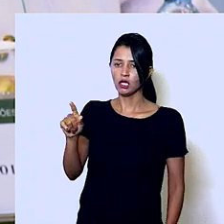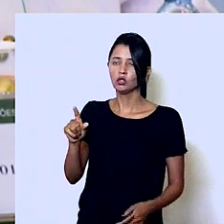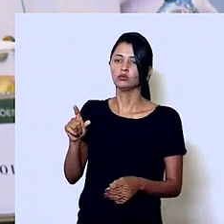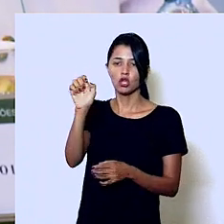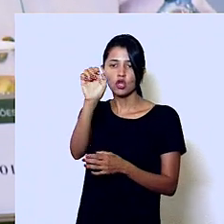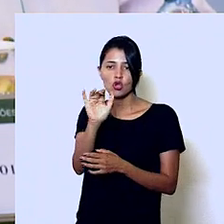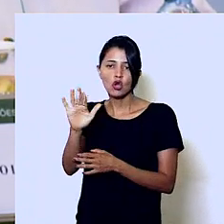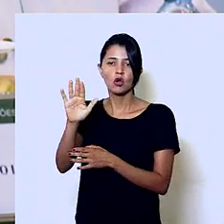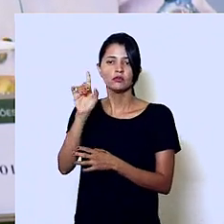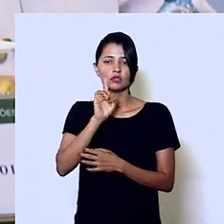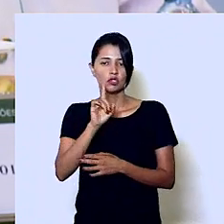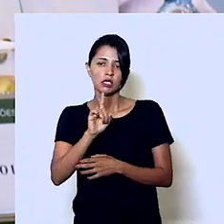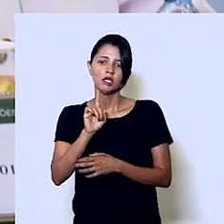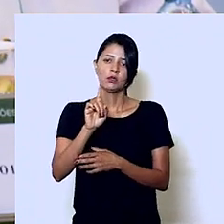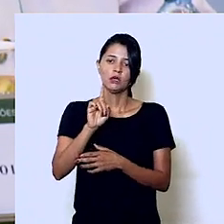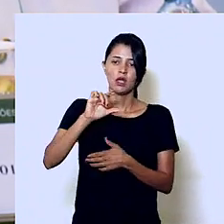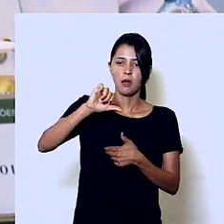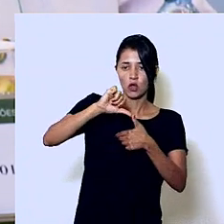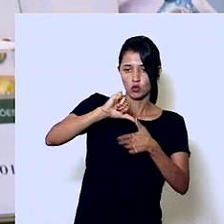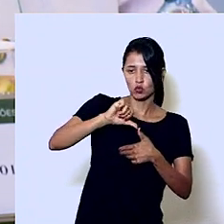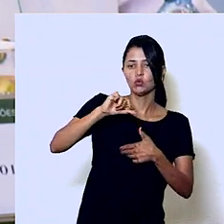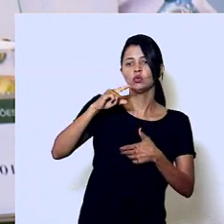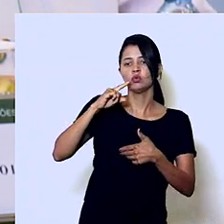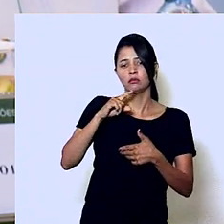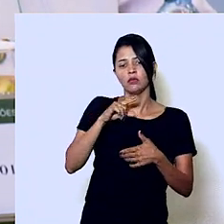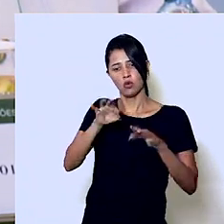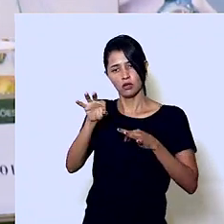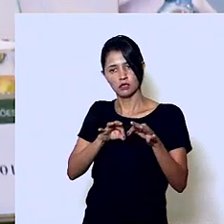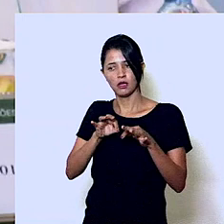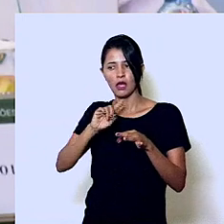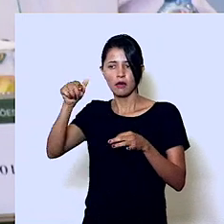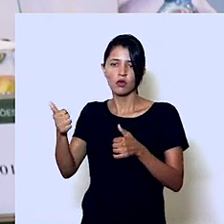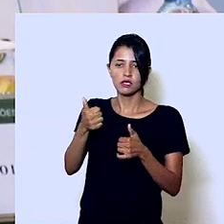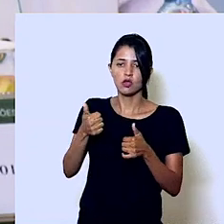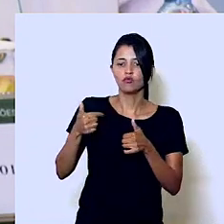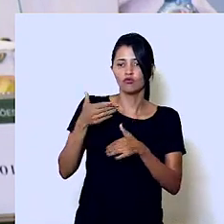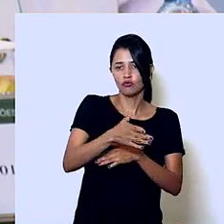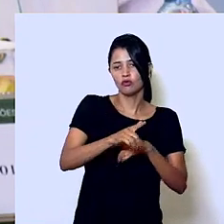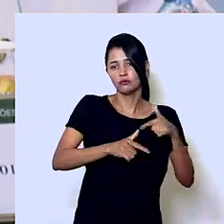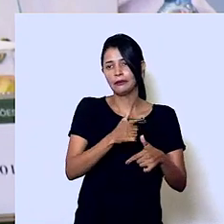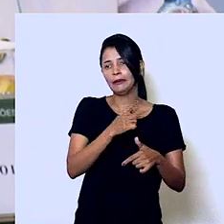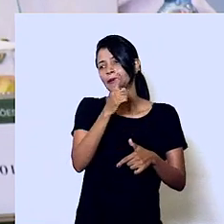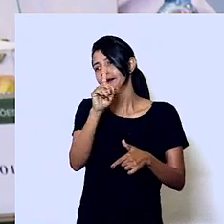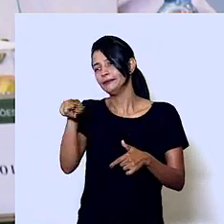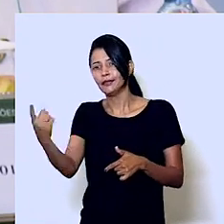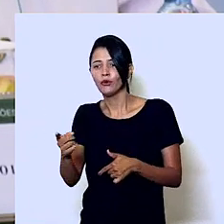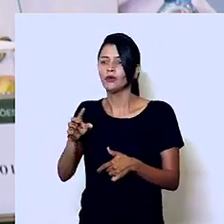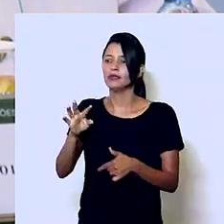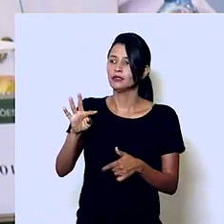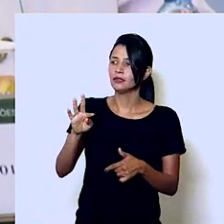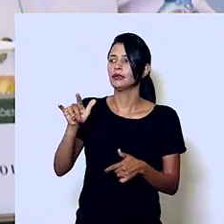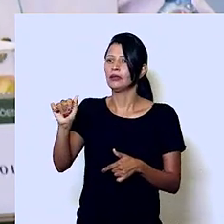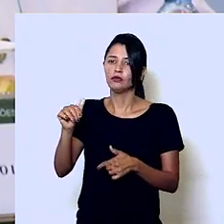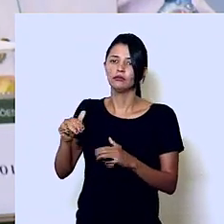eu passei para a presidência, acabou que o Tancredo, coitado, antecipou sua presença entre nós, e